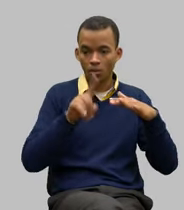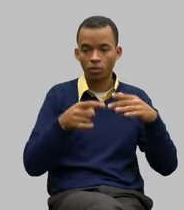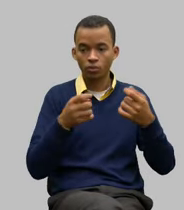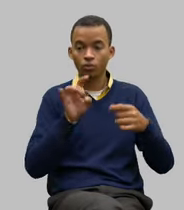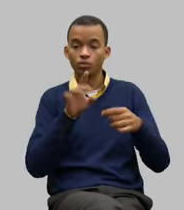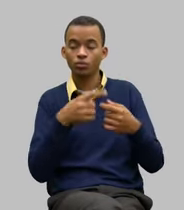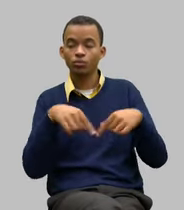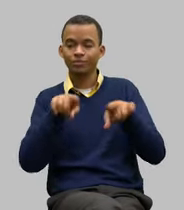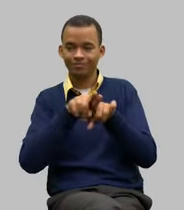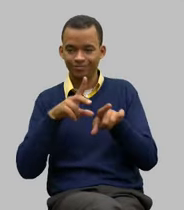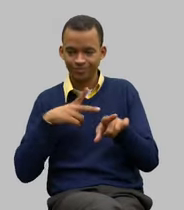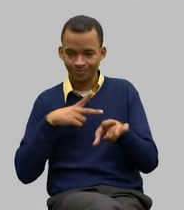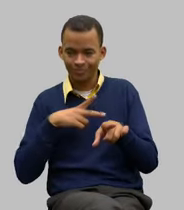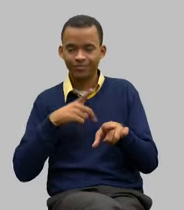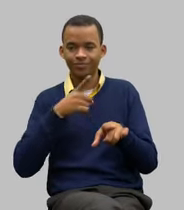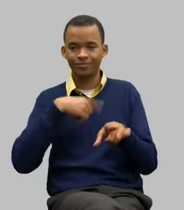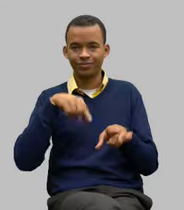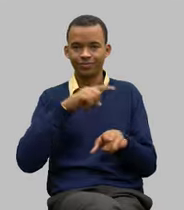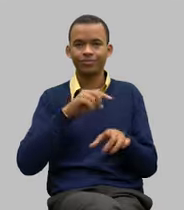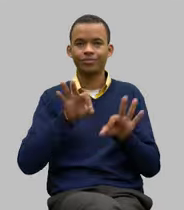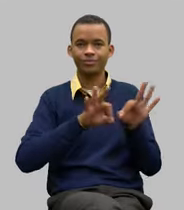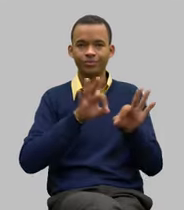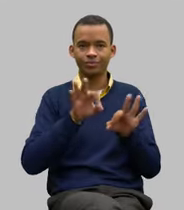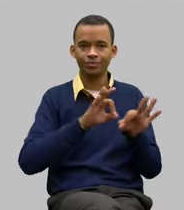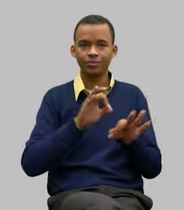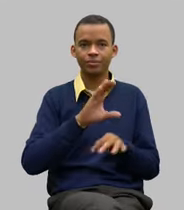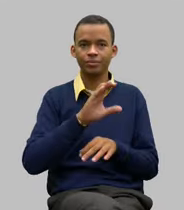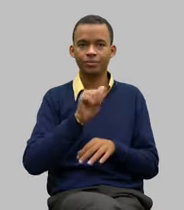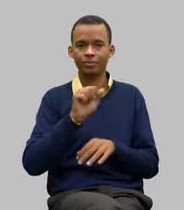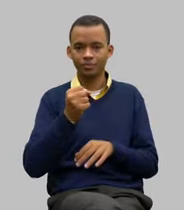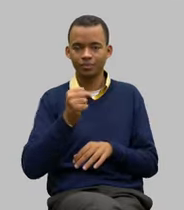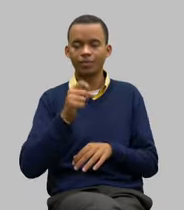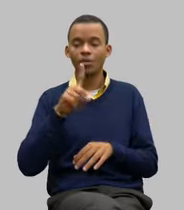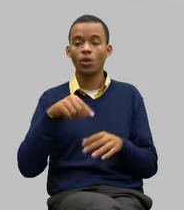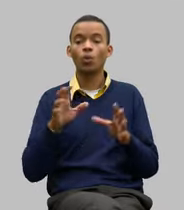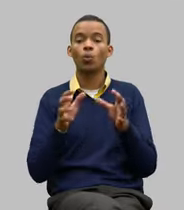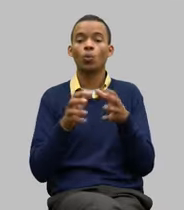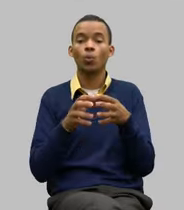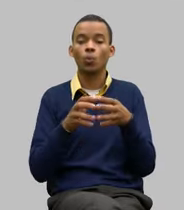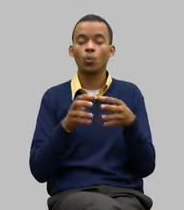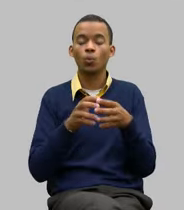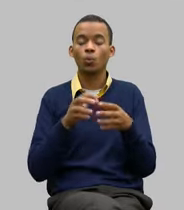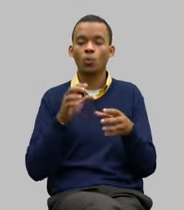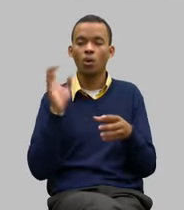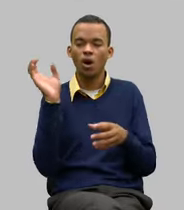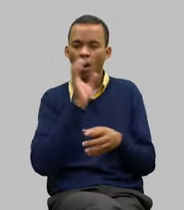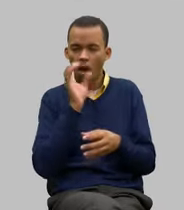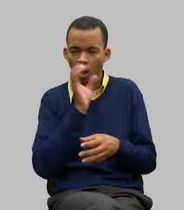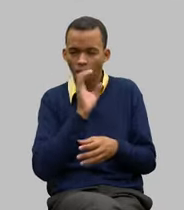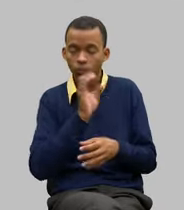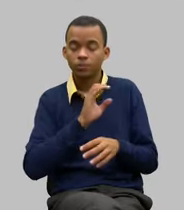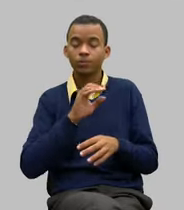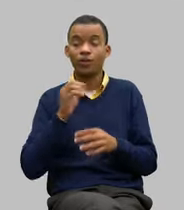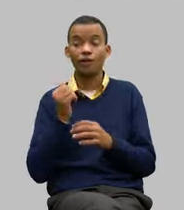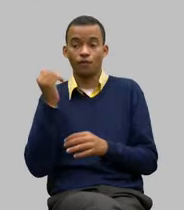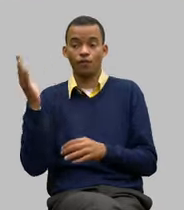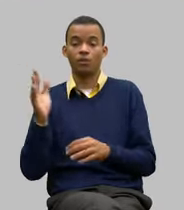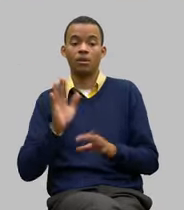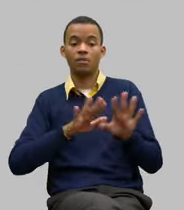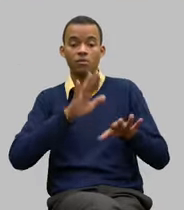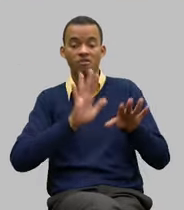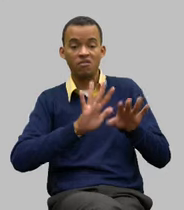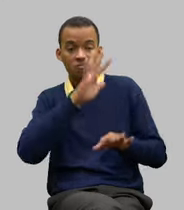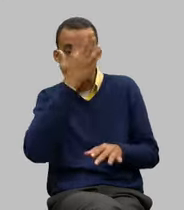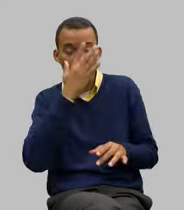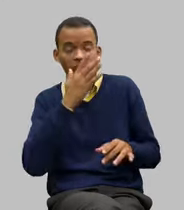foi com essa finalidade que nós queros o Gar que era o grupo de de ação rápida ele fica fora da unidade e quando há uma necessidade uma atividade típica de